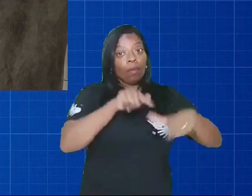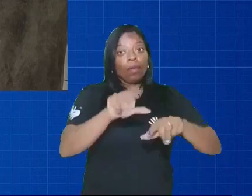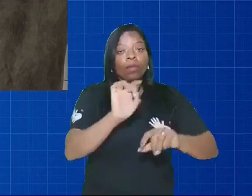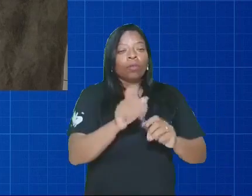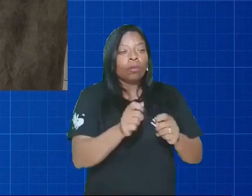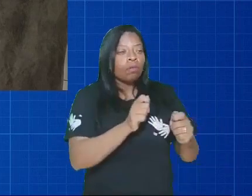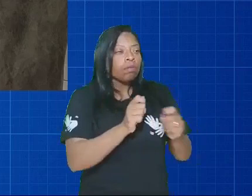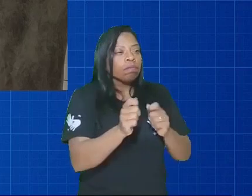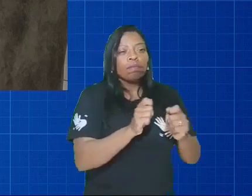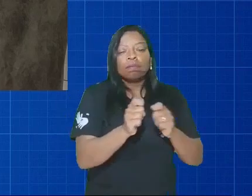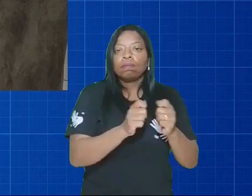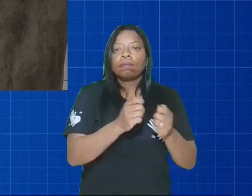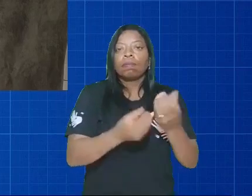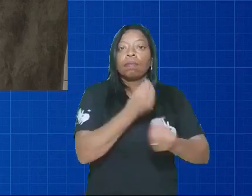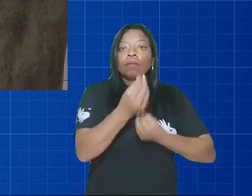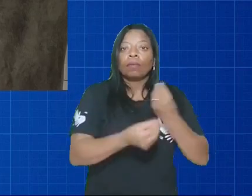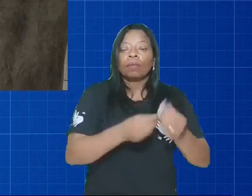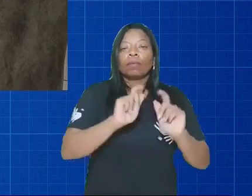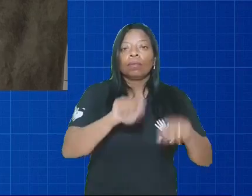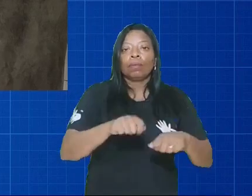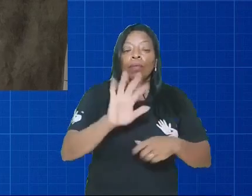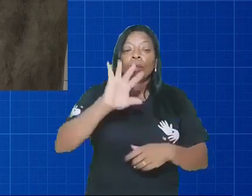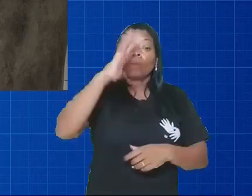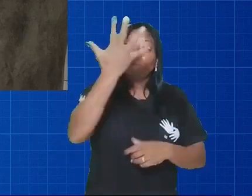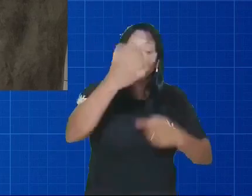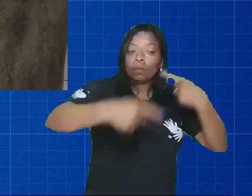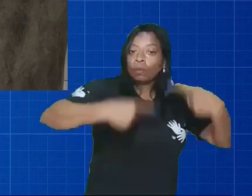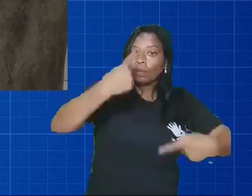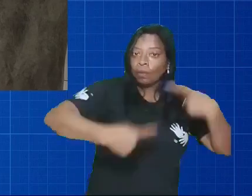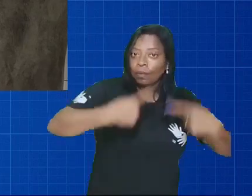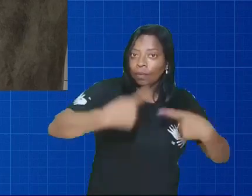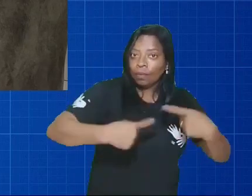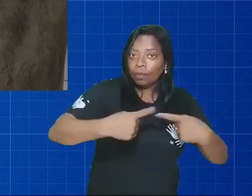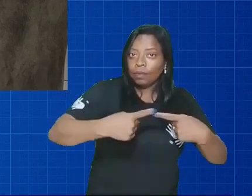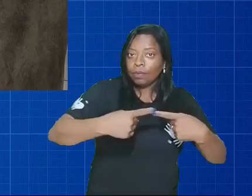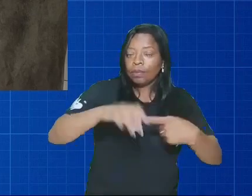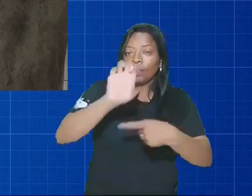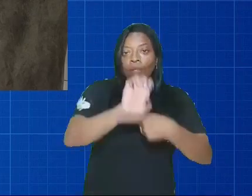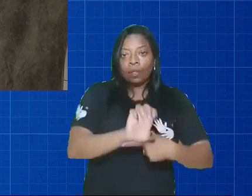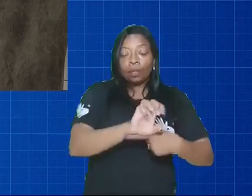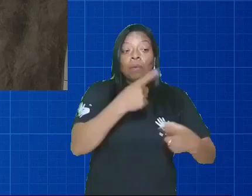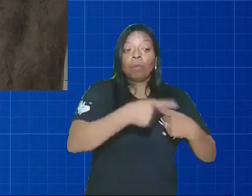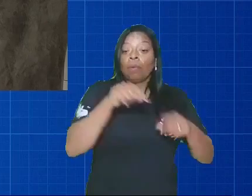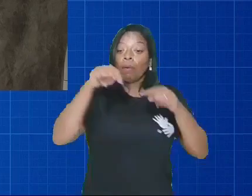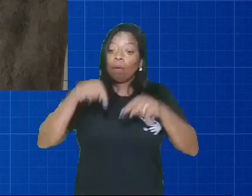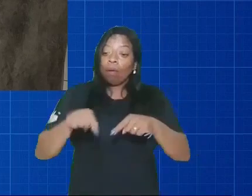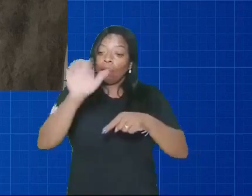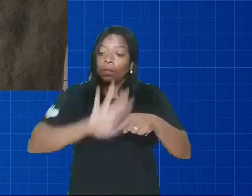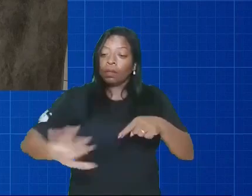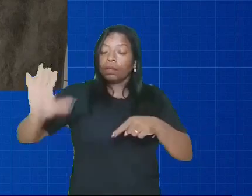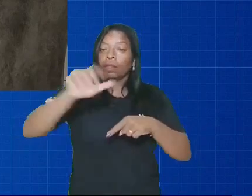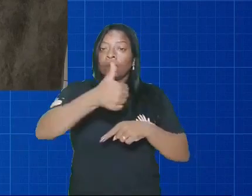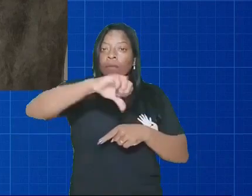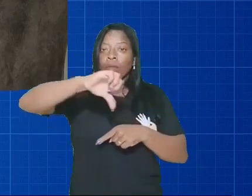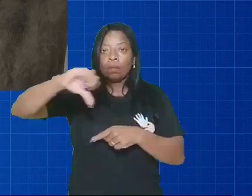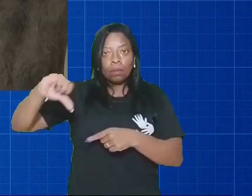no monitoramento da implementação dessa política pública estadual. A política nacional ela é de 99